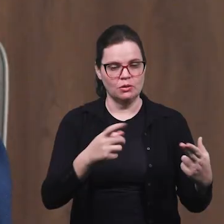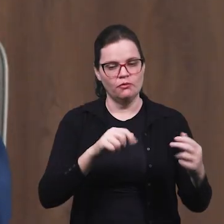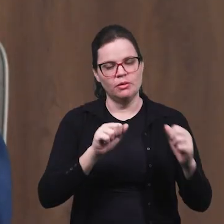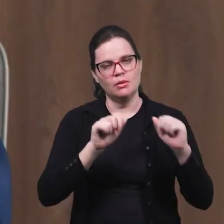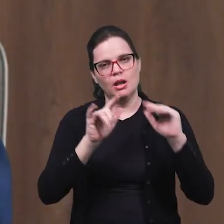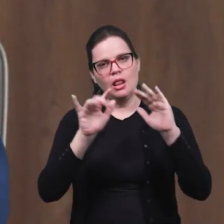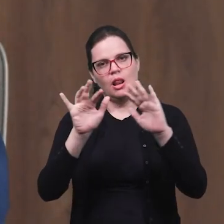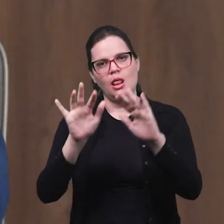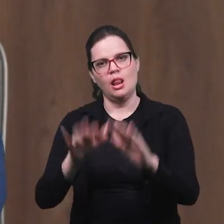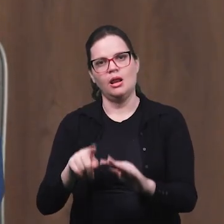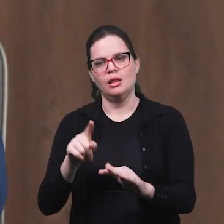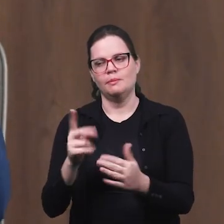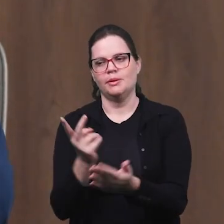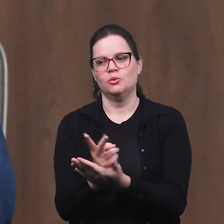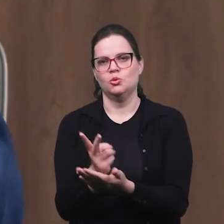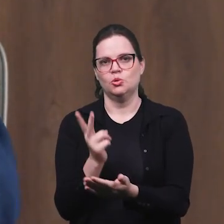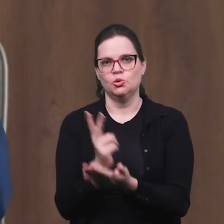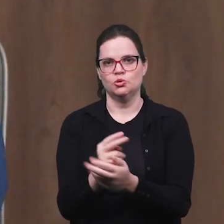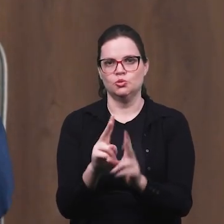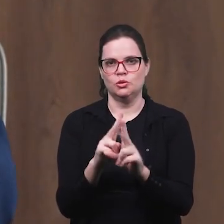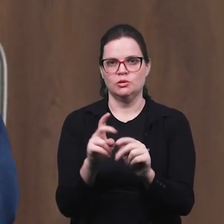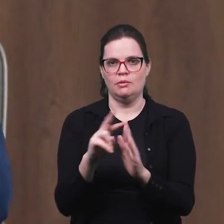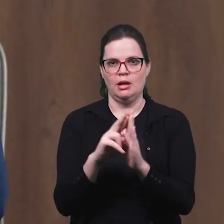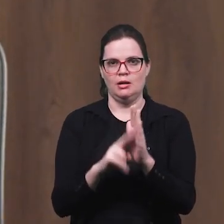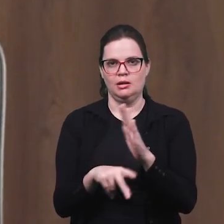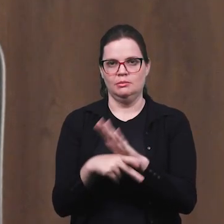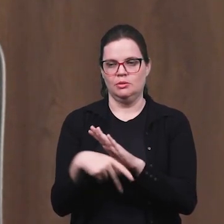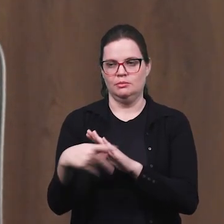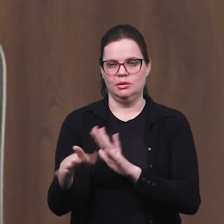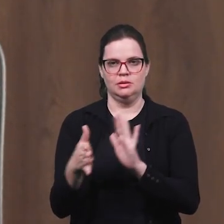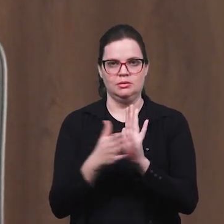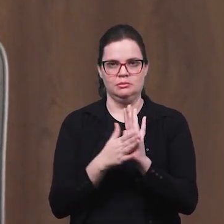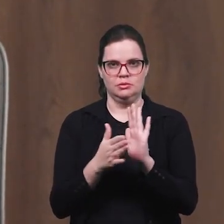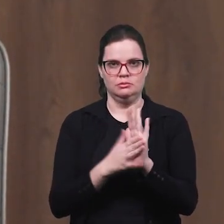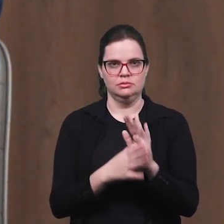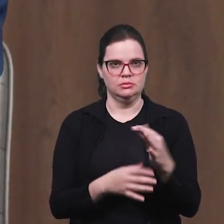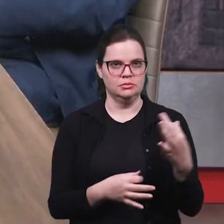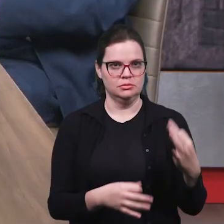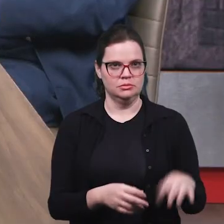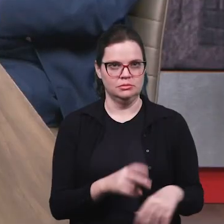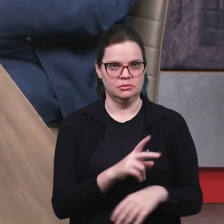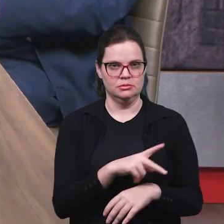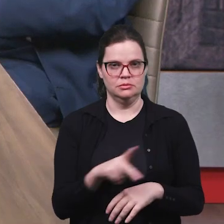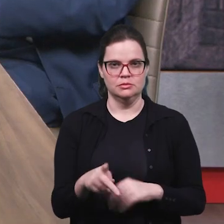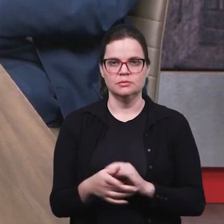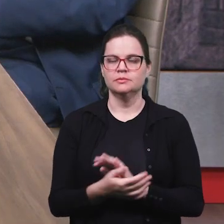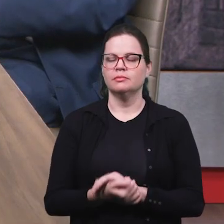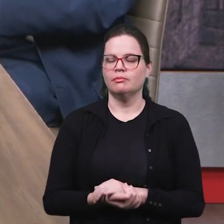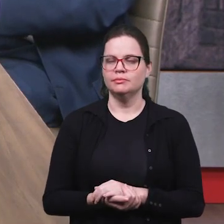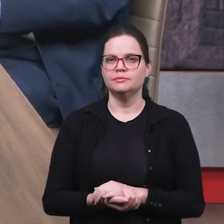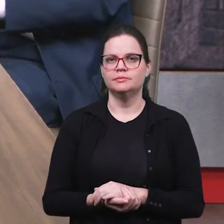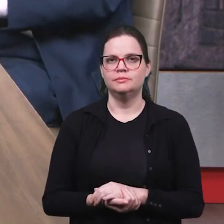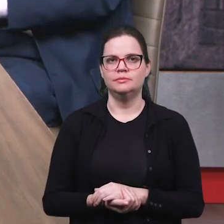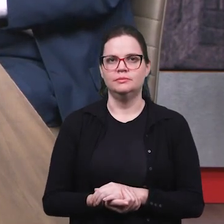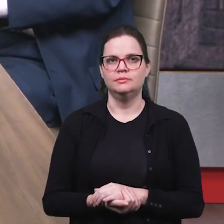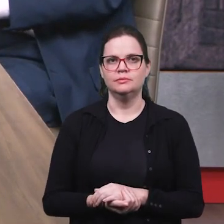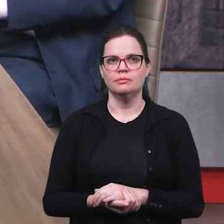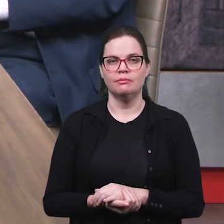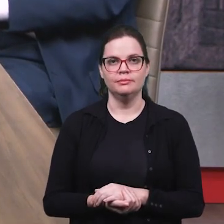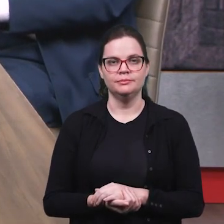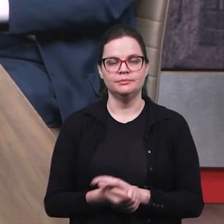maneira para dar continuidade à obra que eles se propunham. Isso mesmo, pastor Serlon? Perfeito, é isso mesmo. Isso